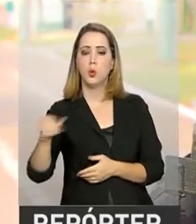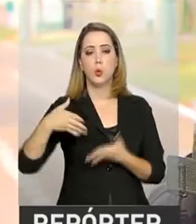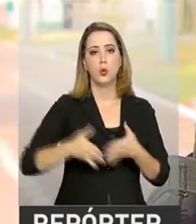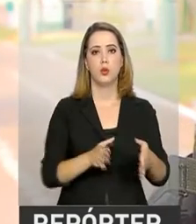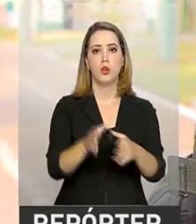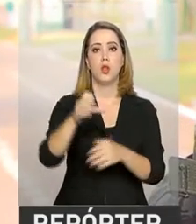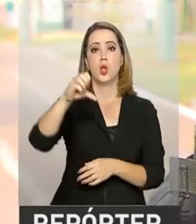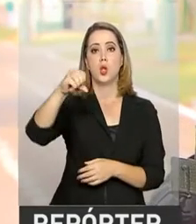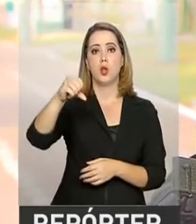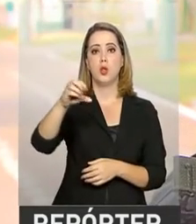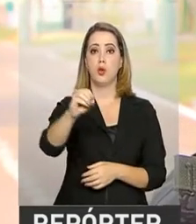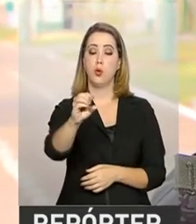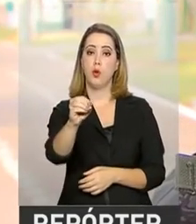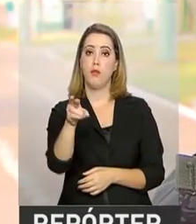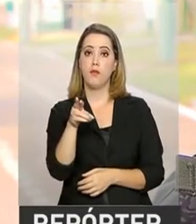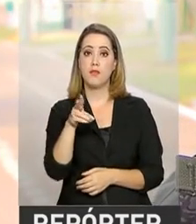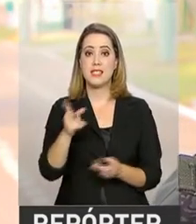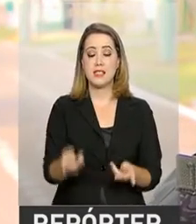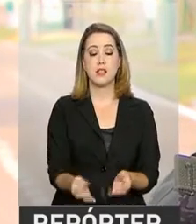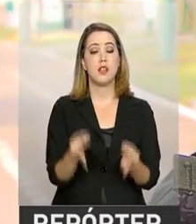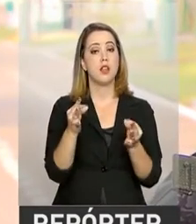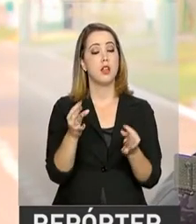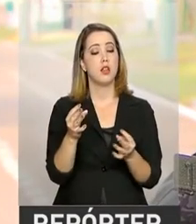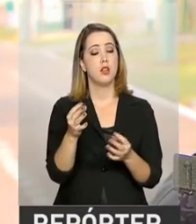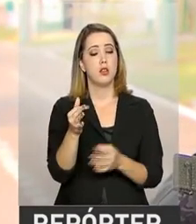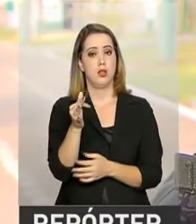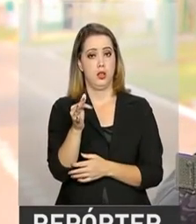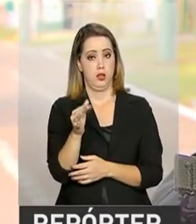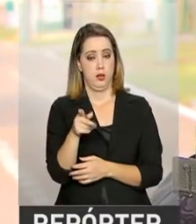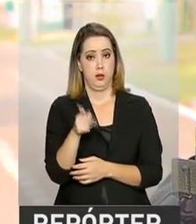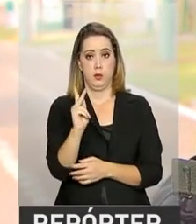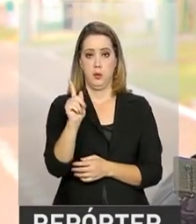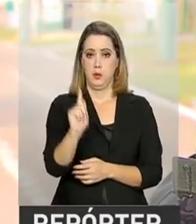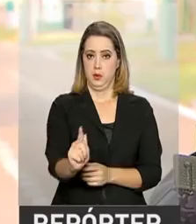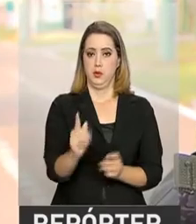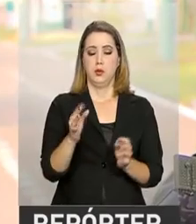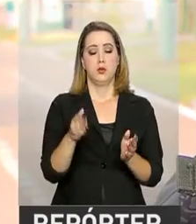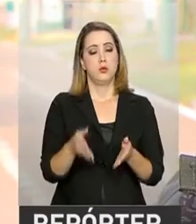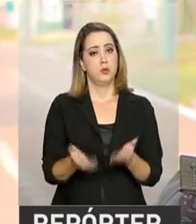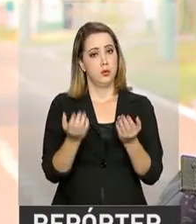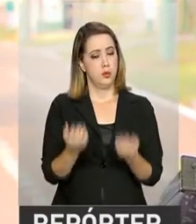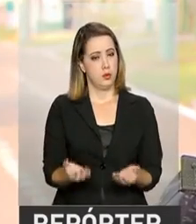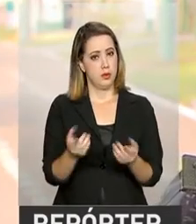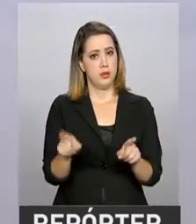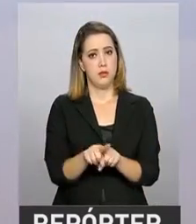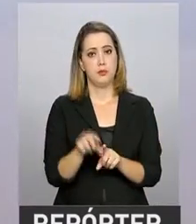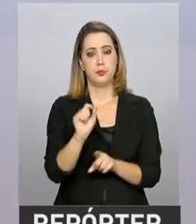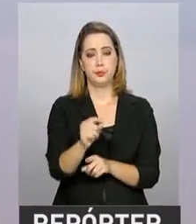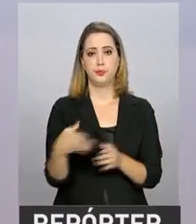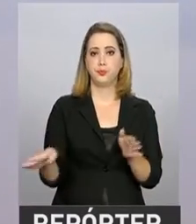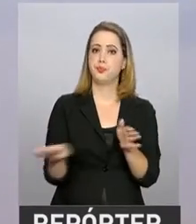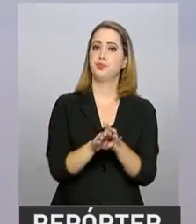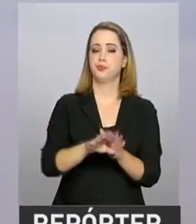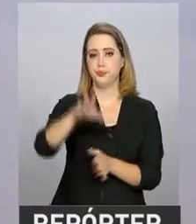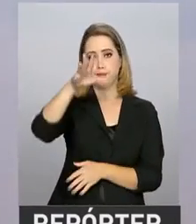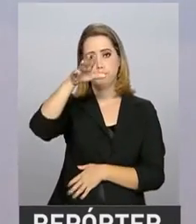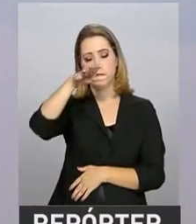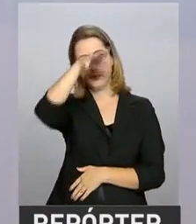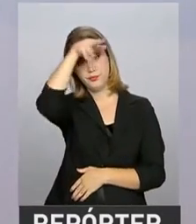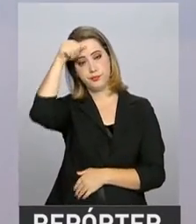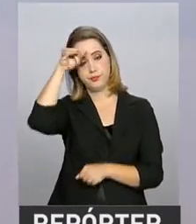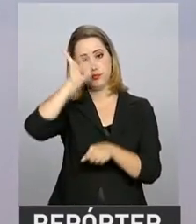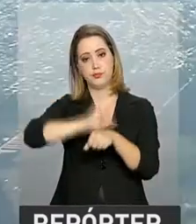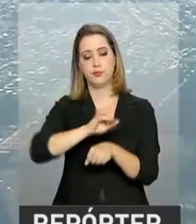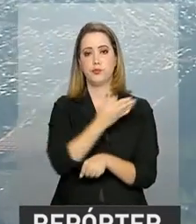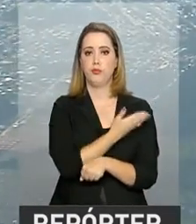de maconha tipo skunk, que provavelmente chegaria lá em Manaus, em Tefé, aí nos grandes centros. A 40 minutos de voo